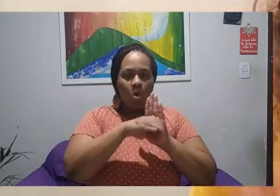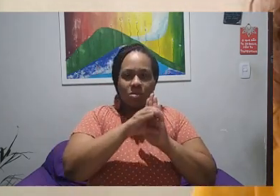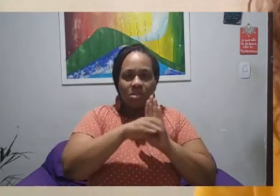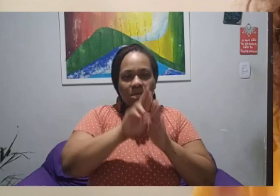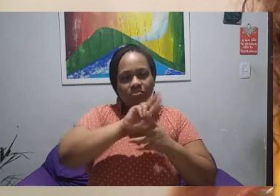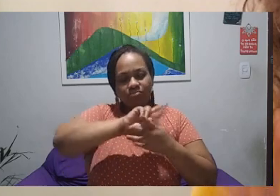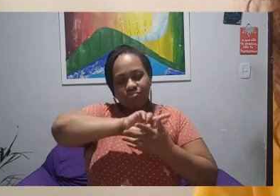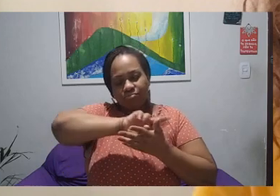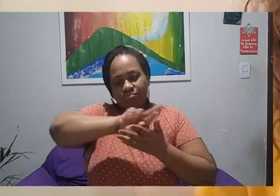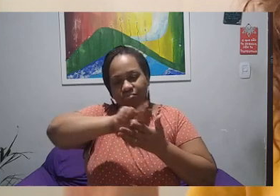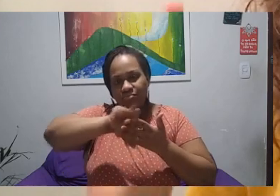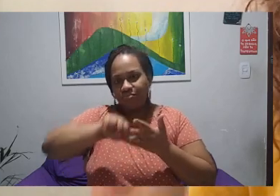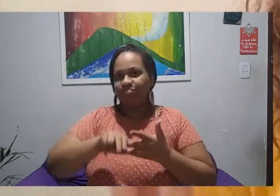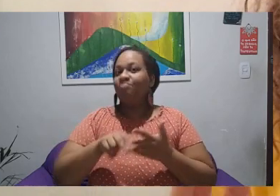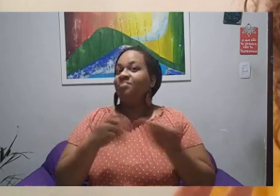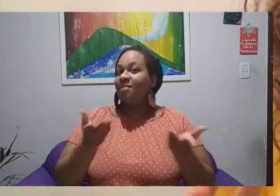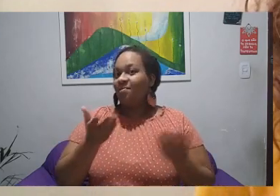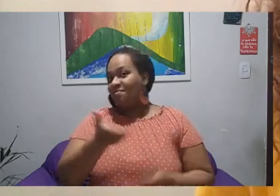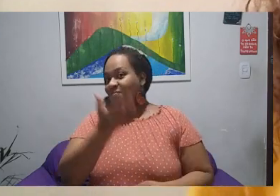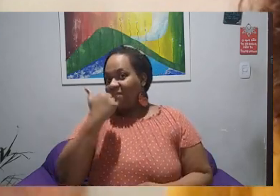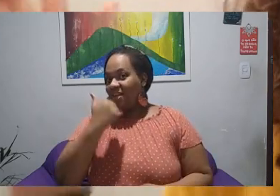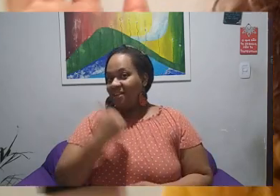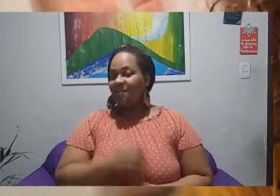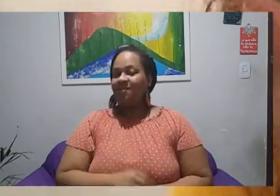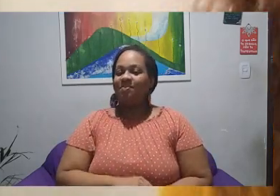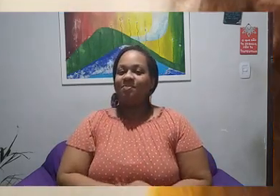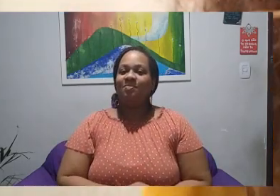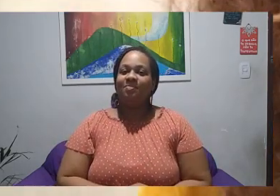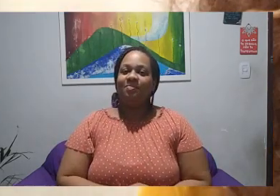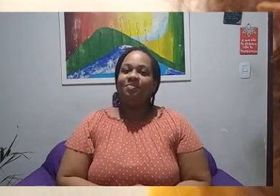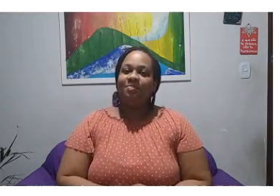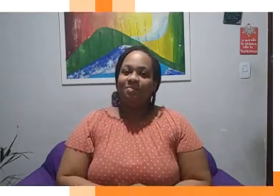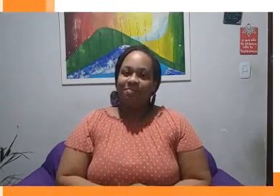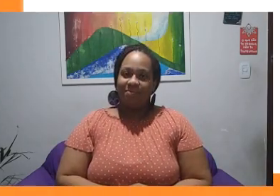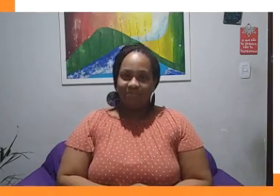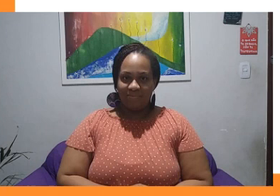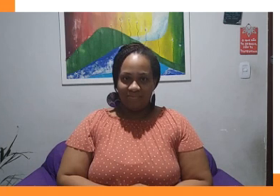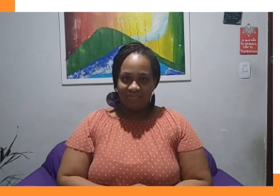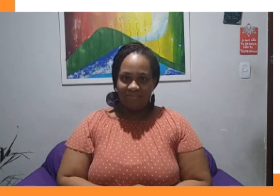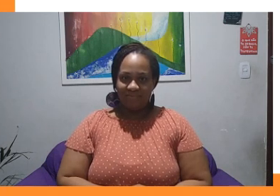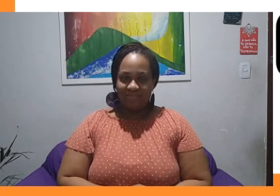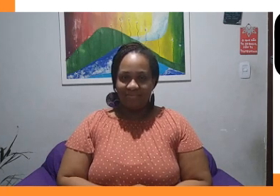de tensão, corrente e resistividade. Então, vem comigo!